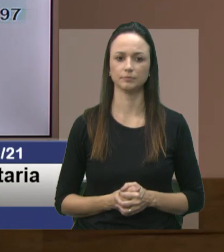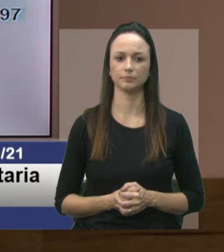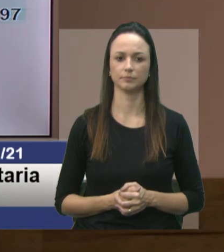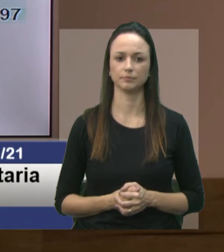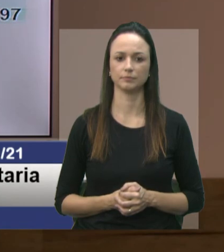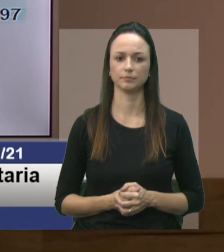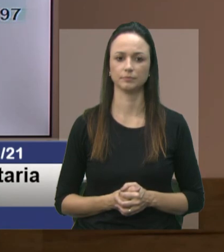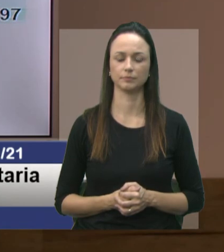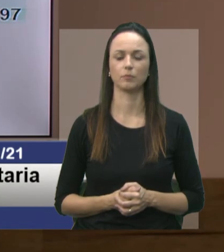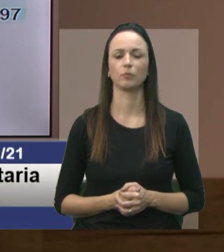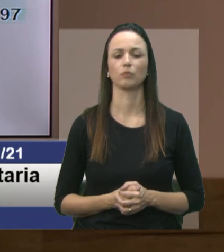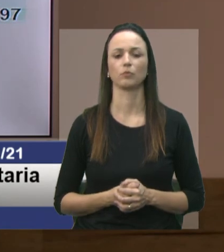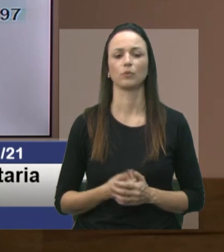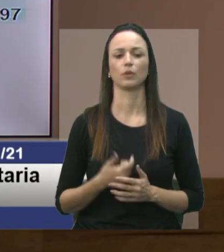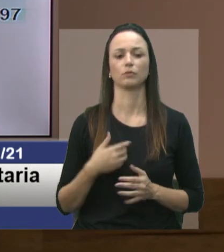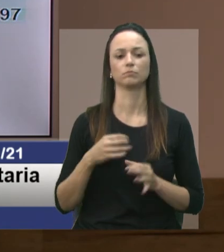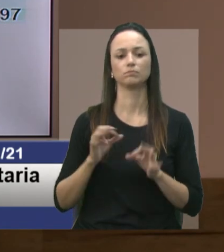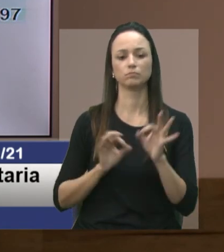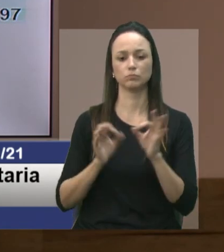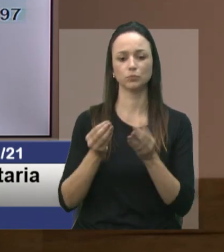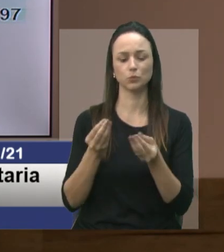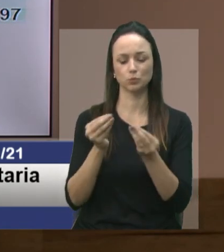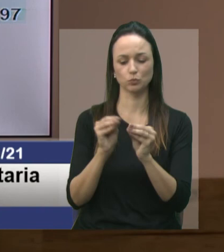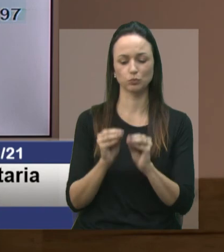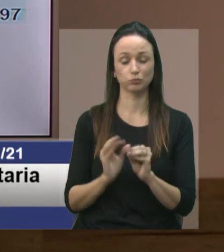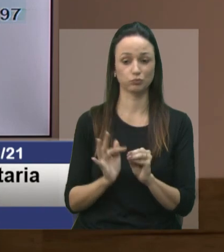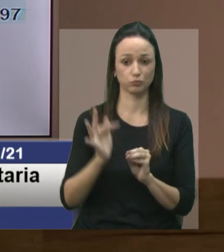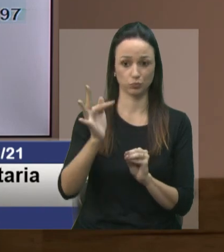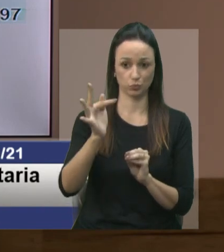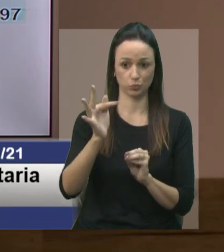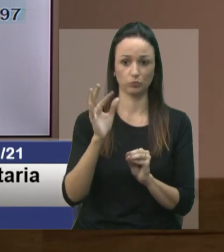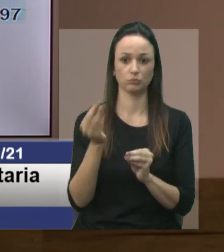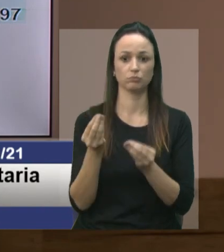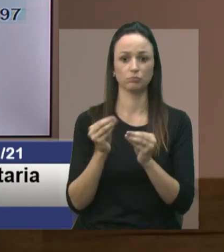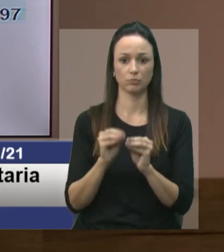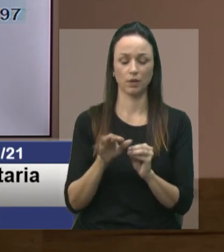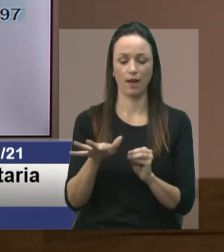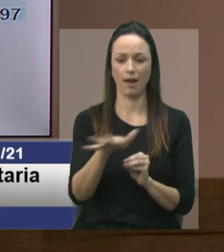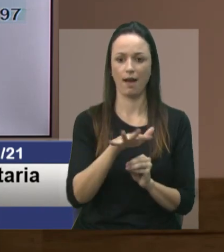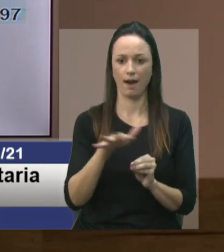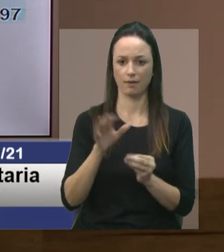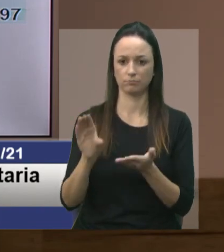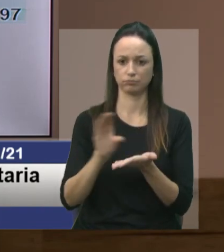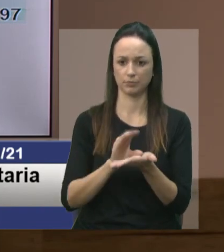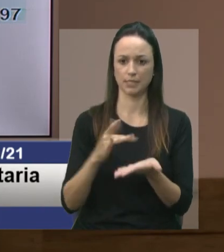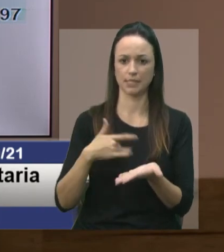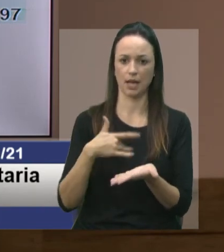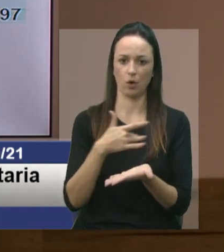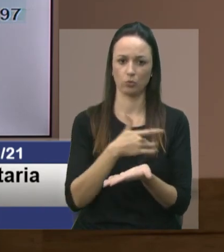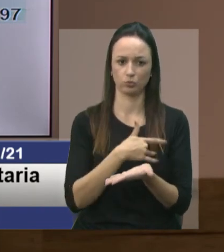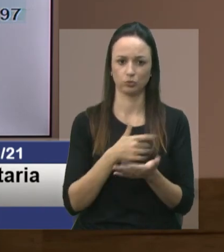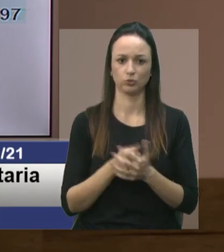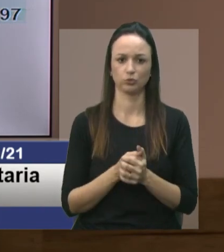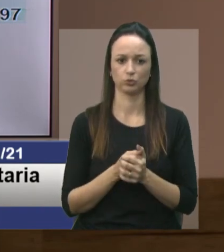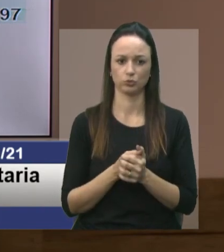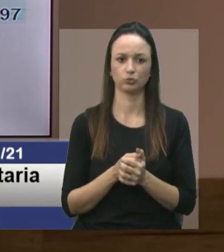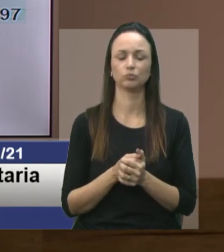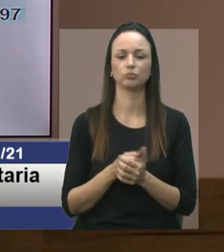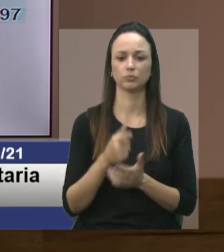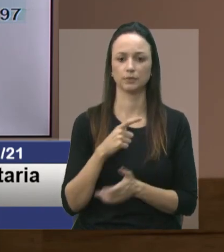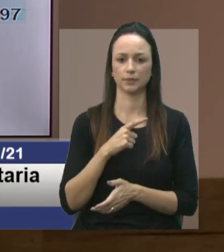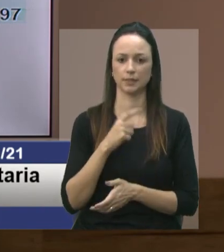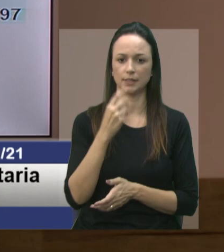Nas nossas projeções, a nossa aplicação na saúde ficará está estimada em